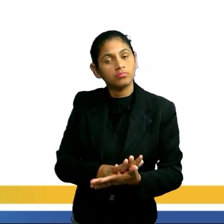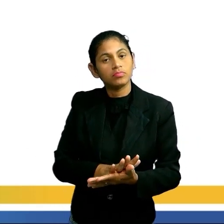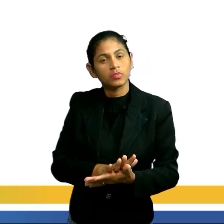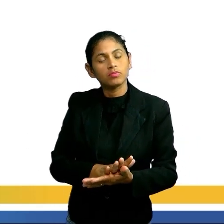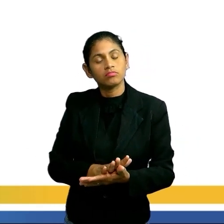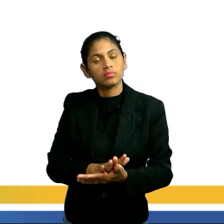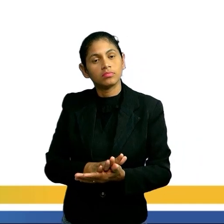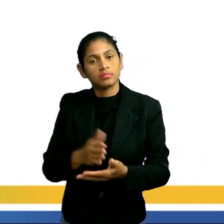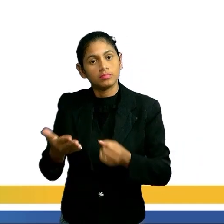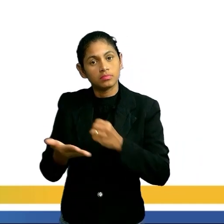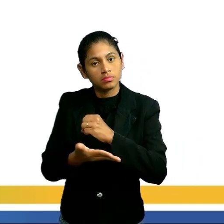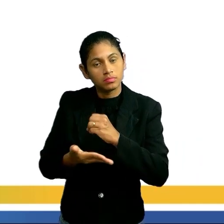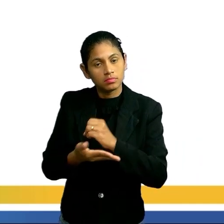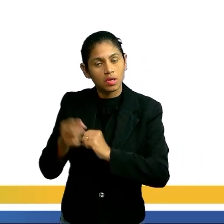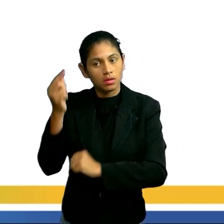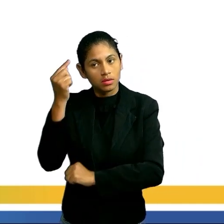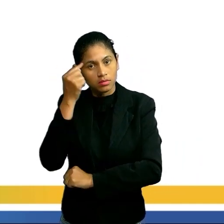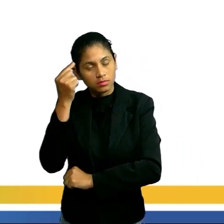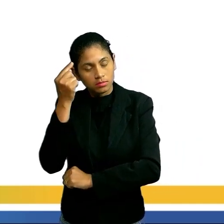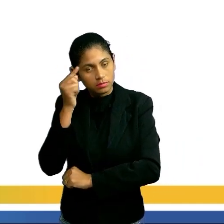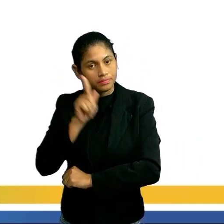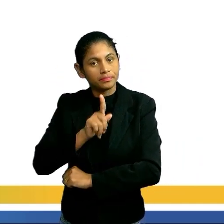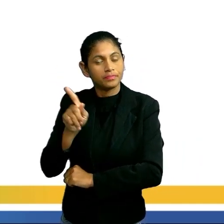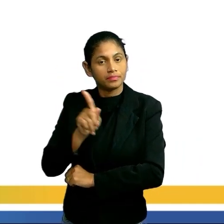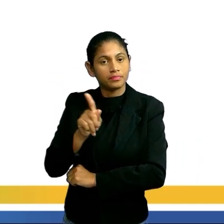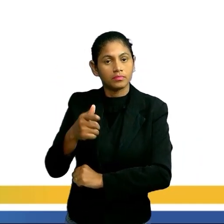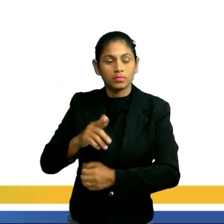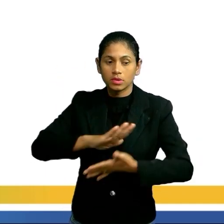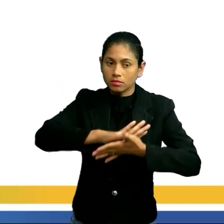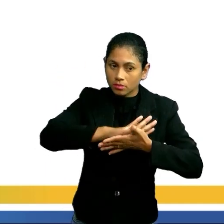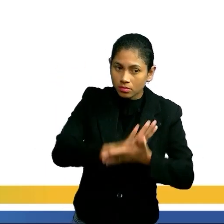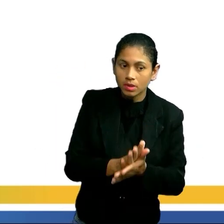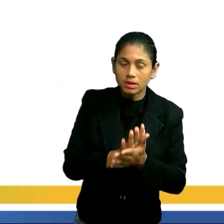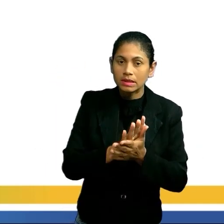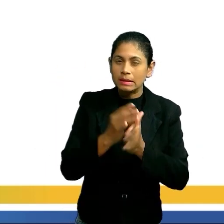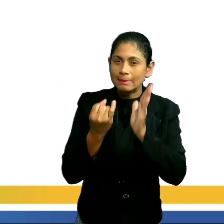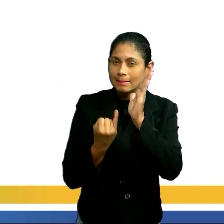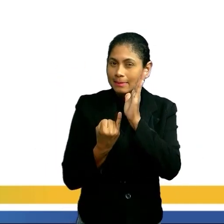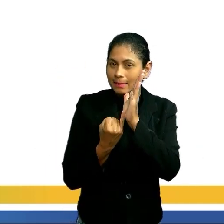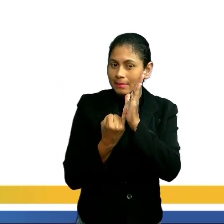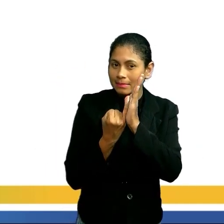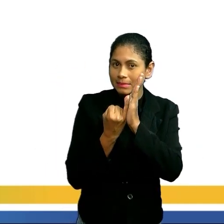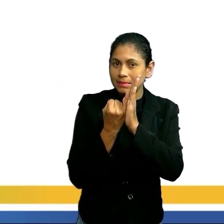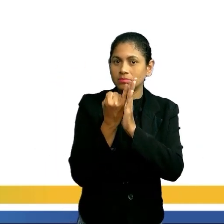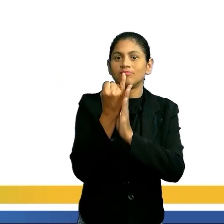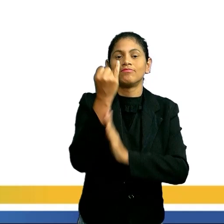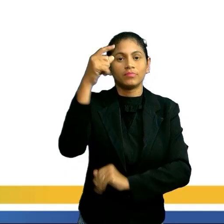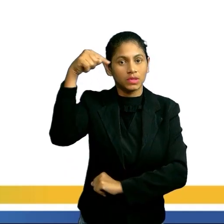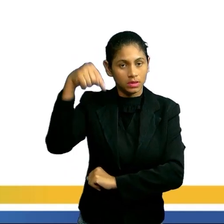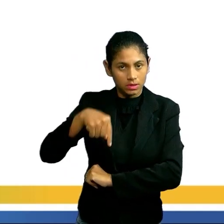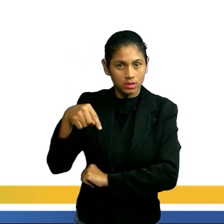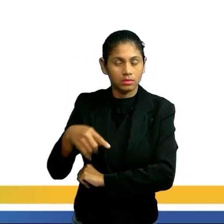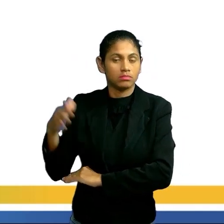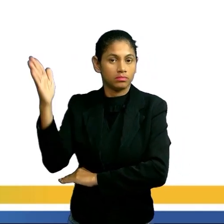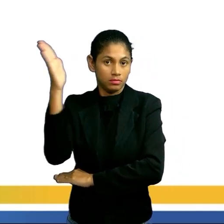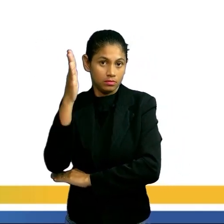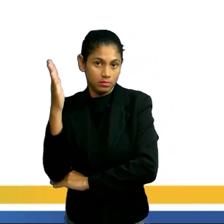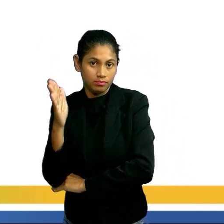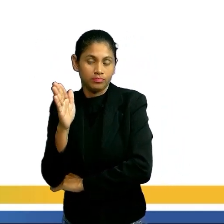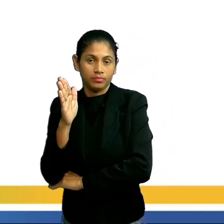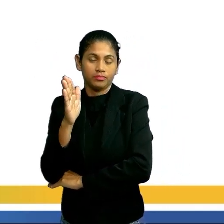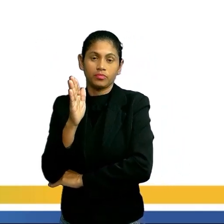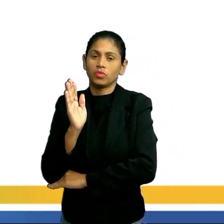populista, né, a inflação no Brasil. E também o Dutra ele é responsável pelo processo, né, de